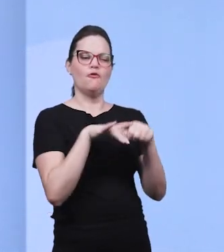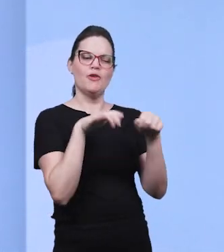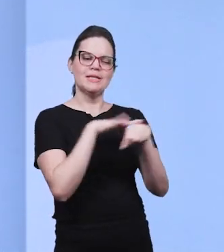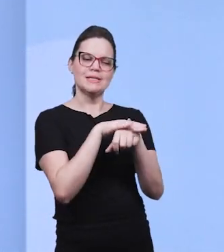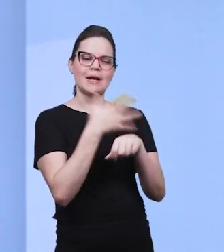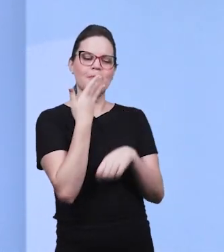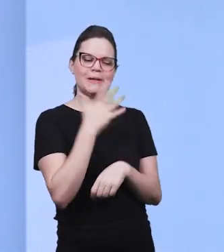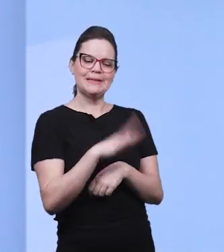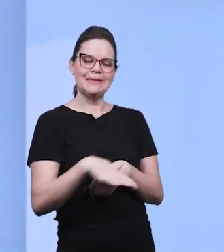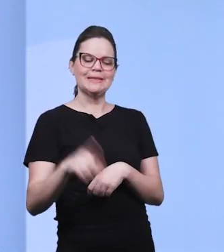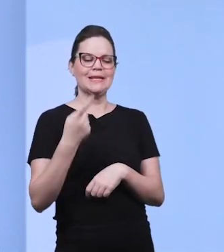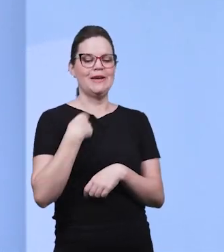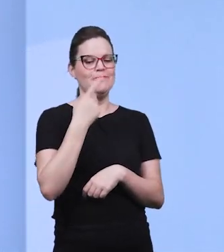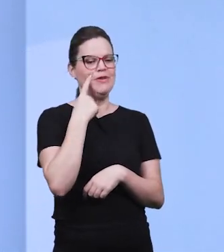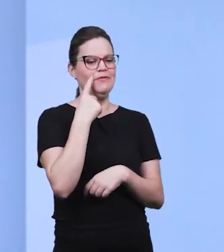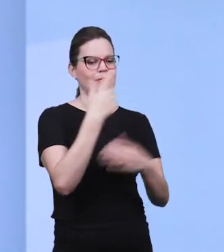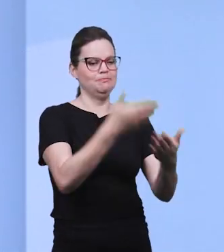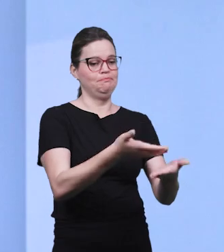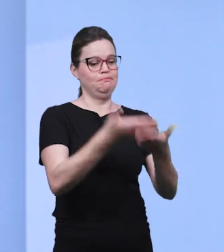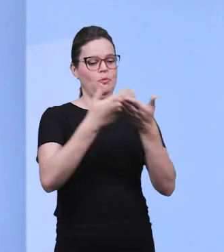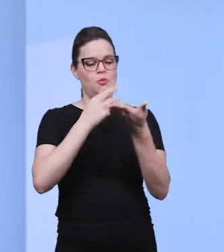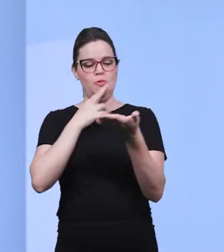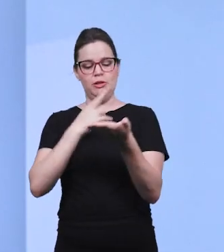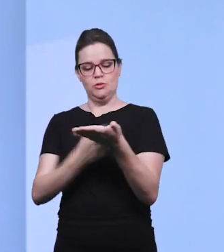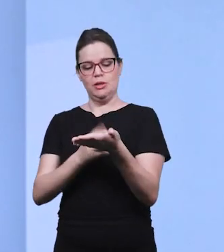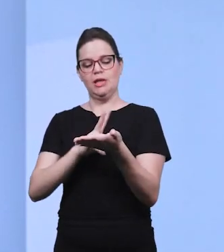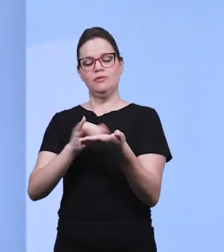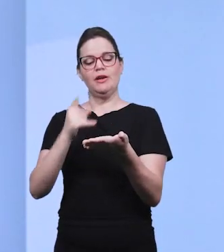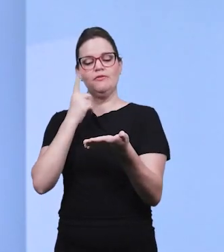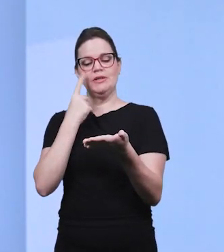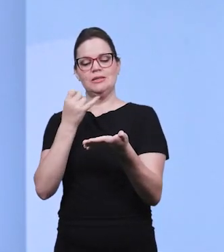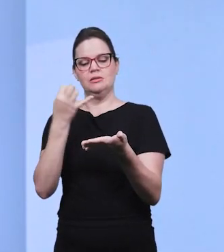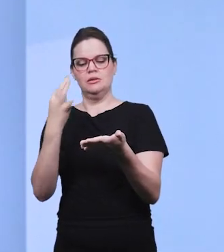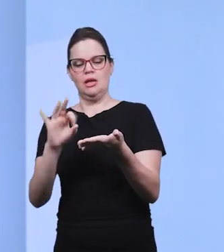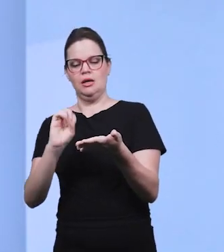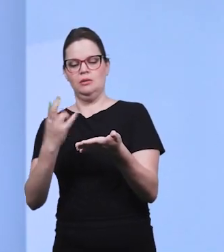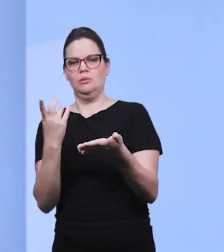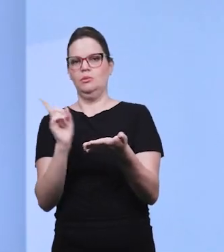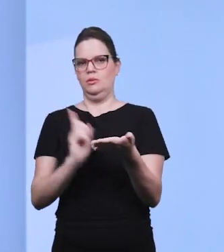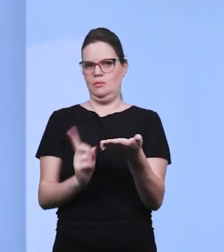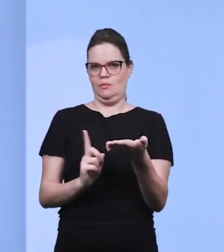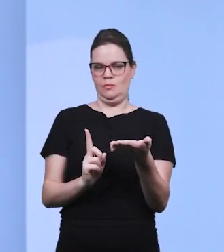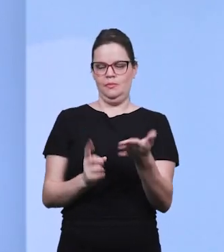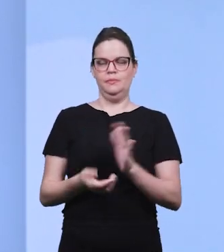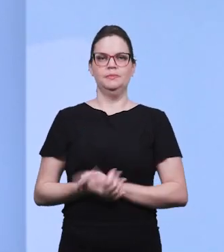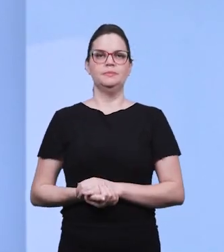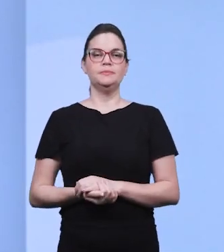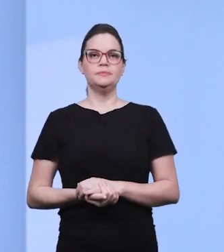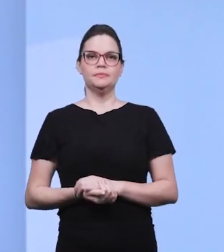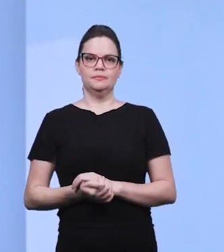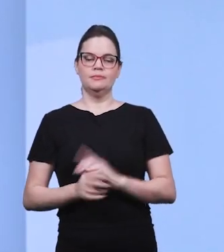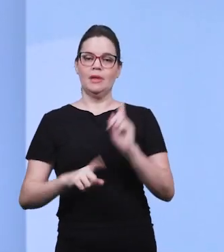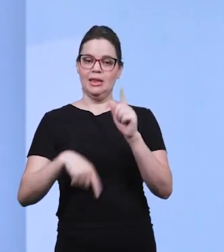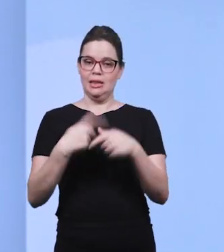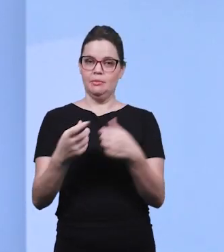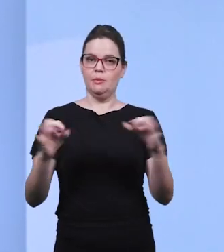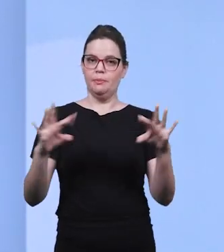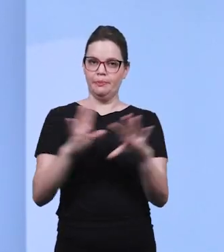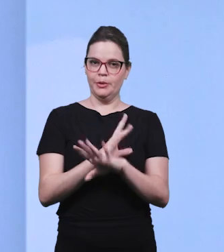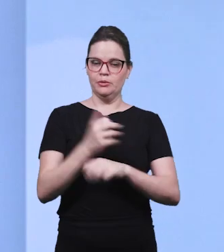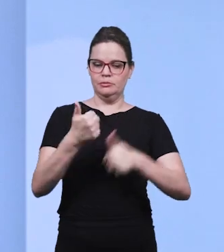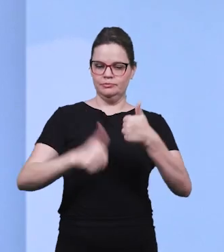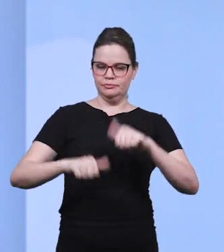vai confirmar ou não aquele diagnóstico. Então, a partir daí, dessa avaliação,